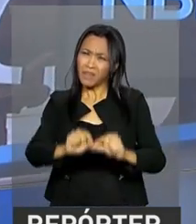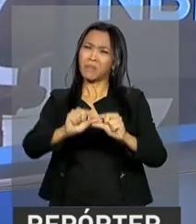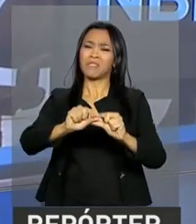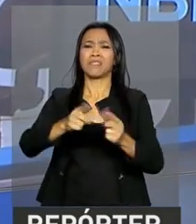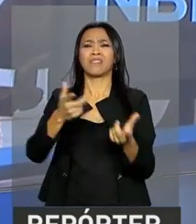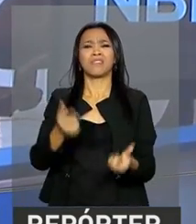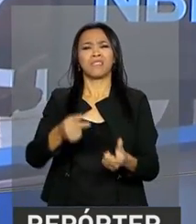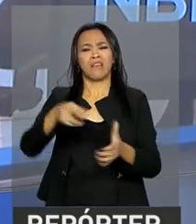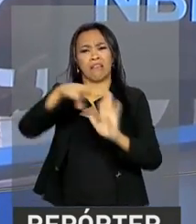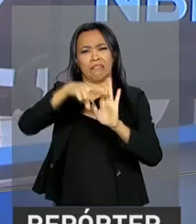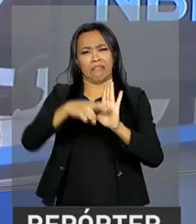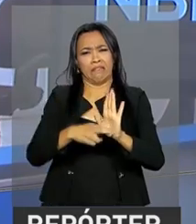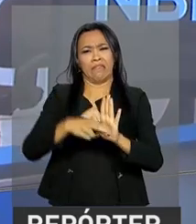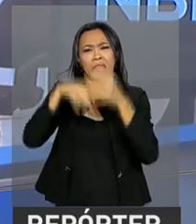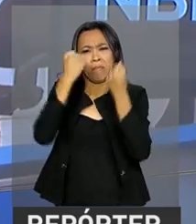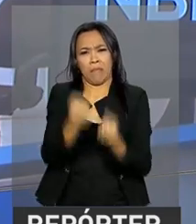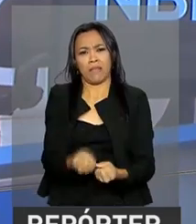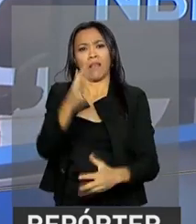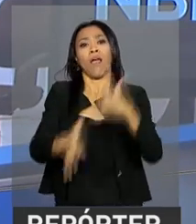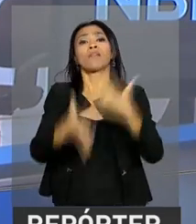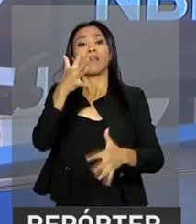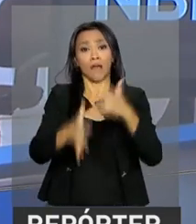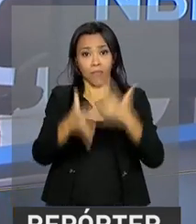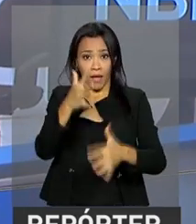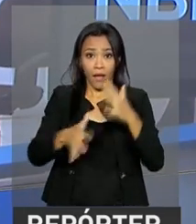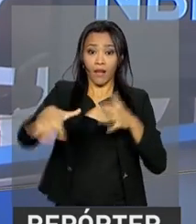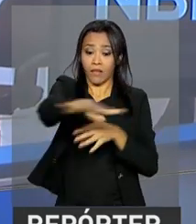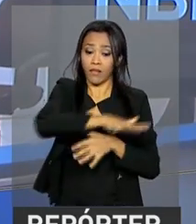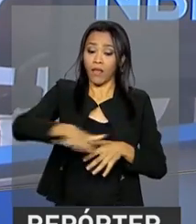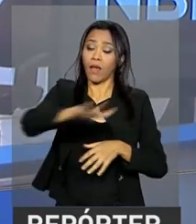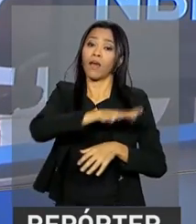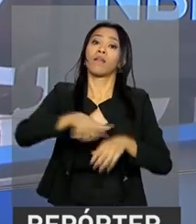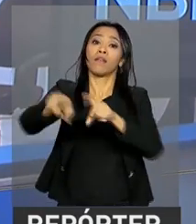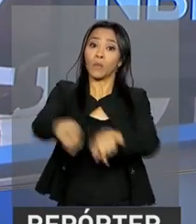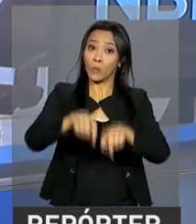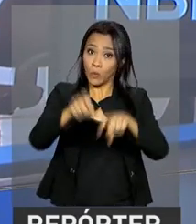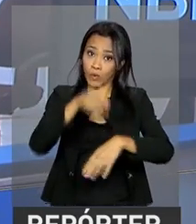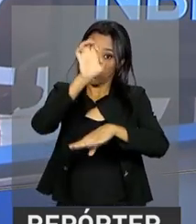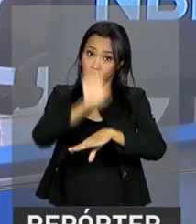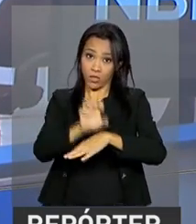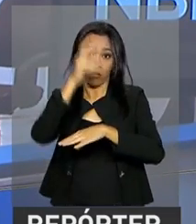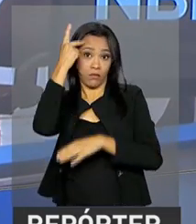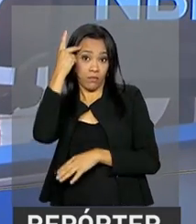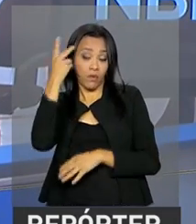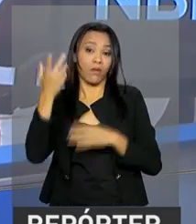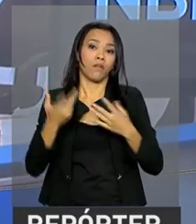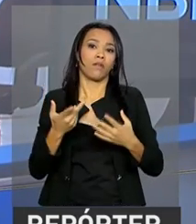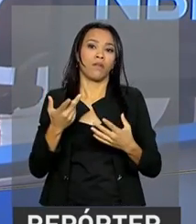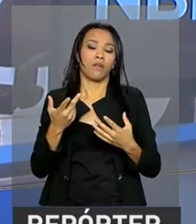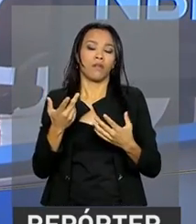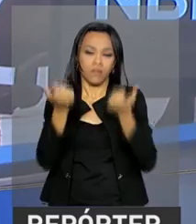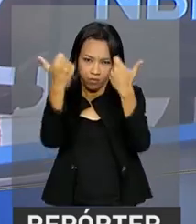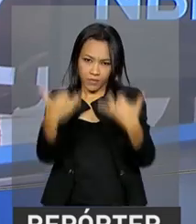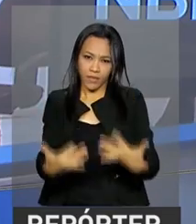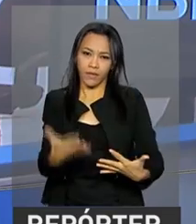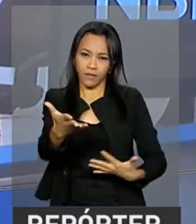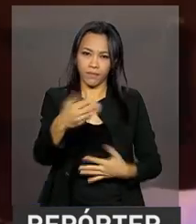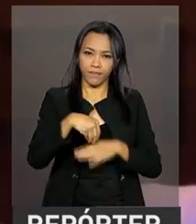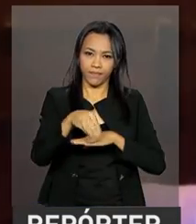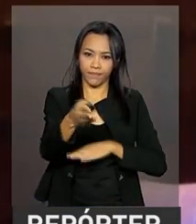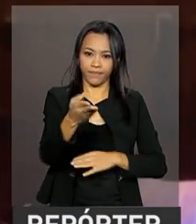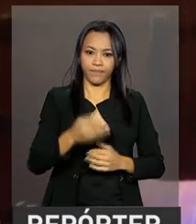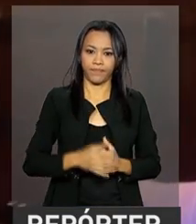da agricultura no estado da Agricultura no estado José luí Filho traz as informações pra gente ao pra